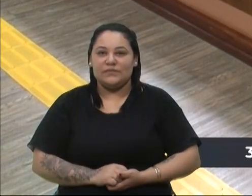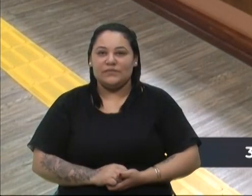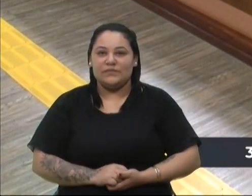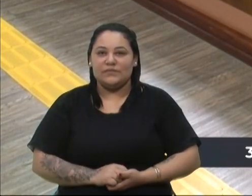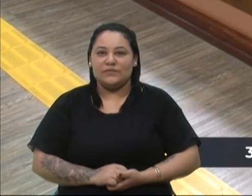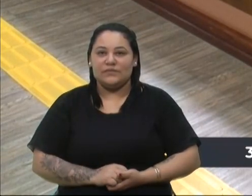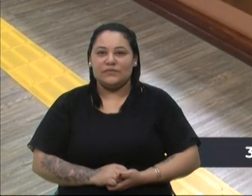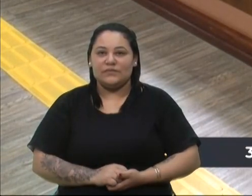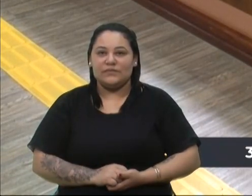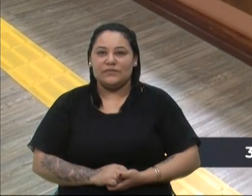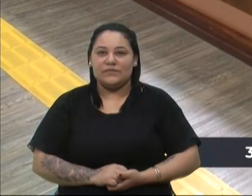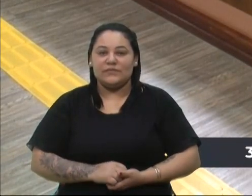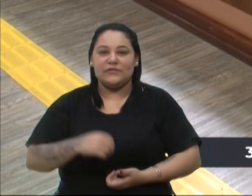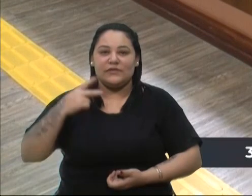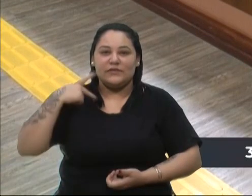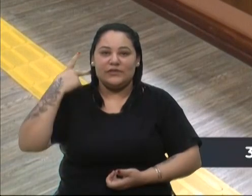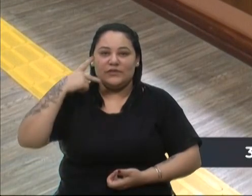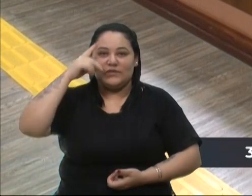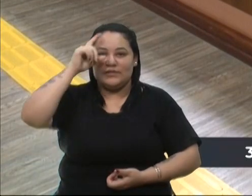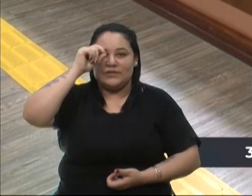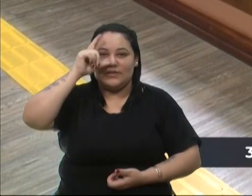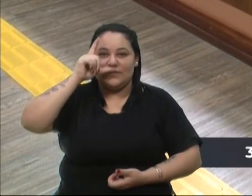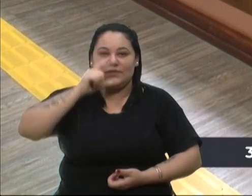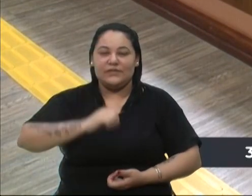Agradece, irmão. Vereador Scalco.